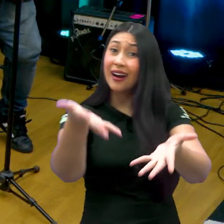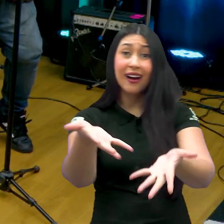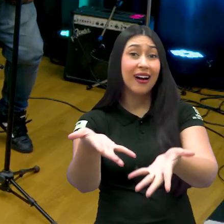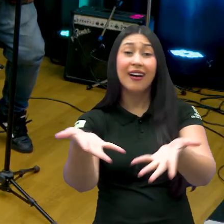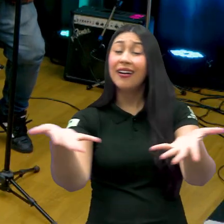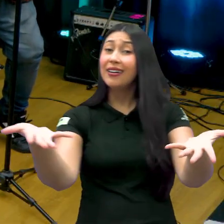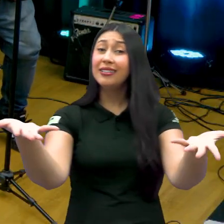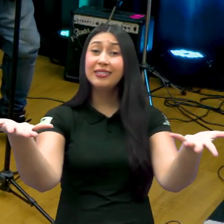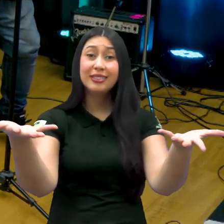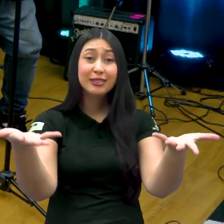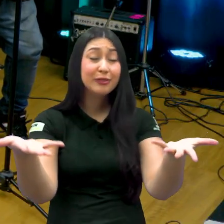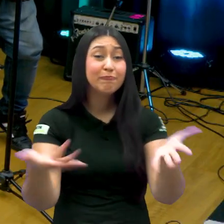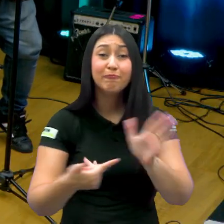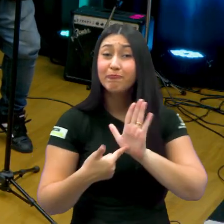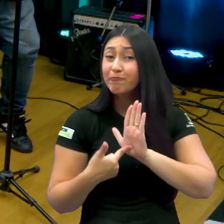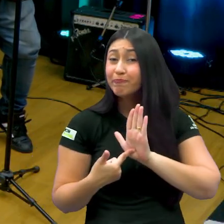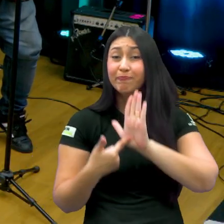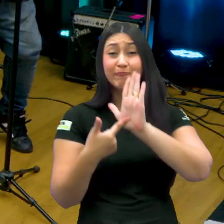falar.